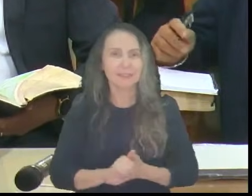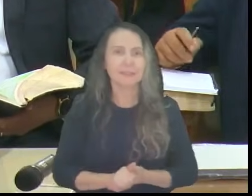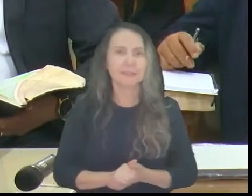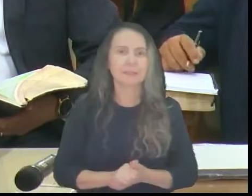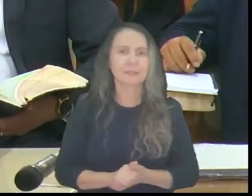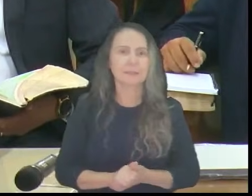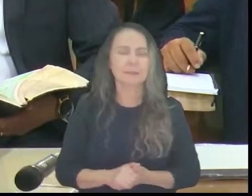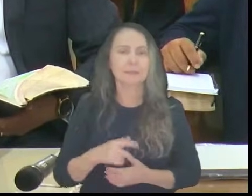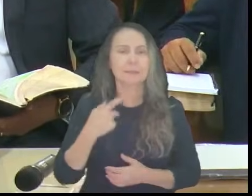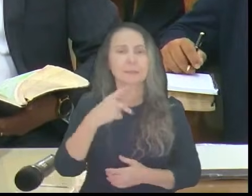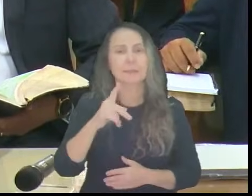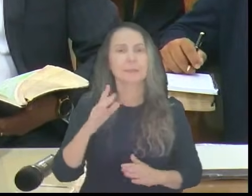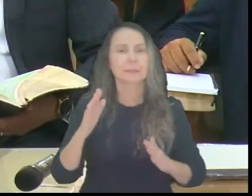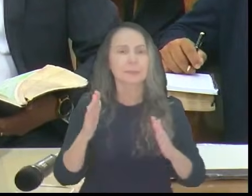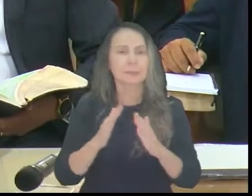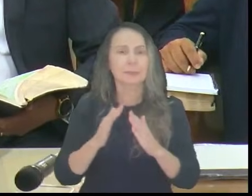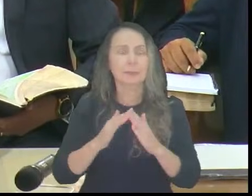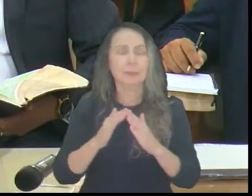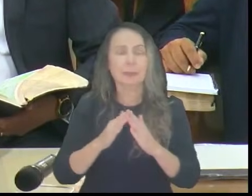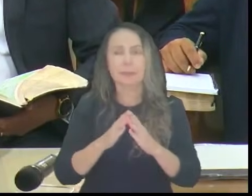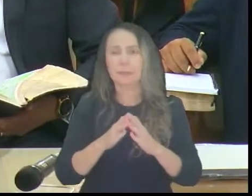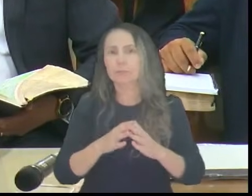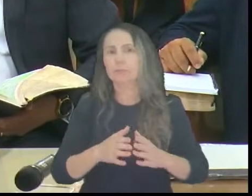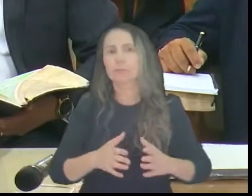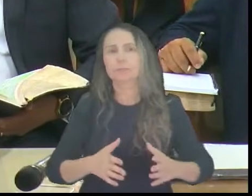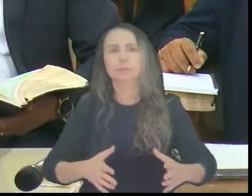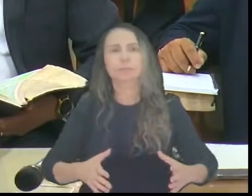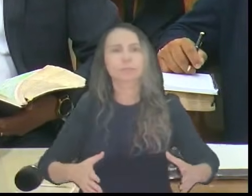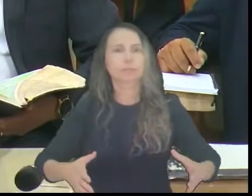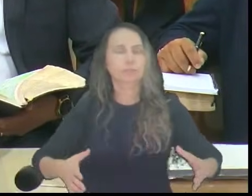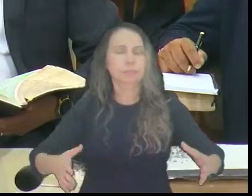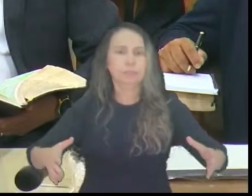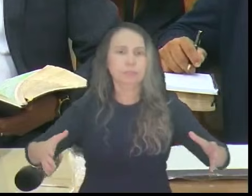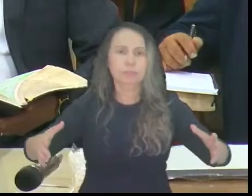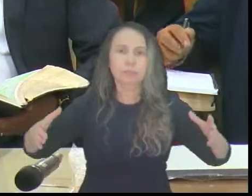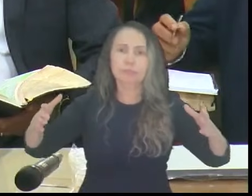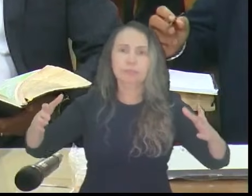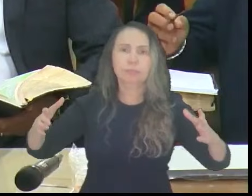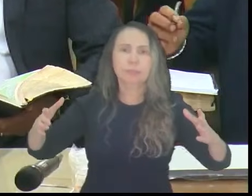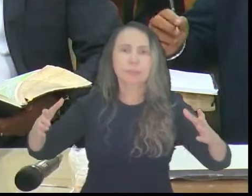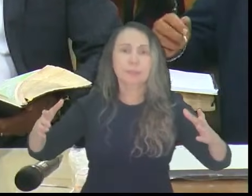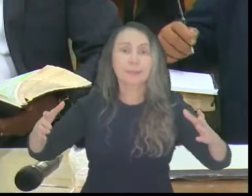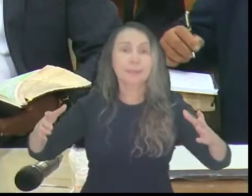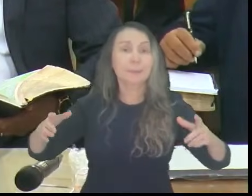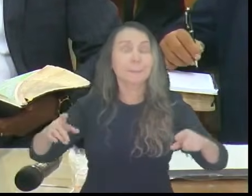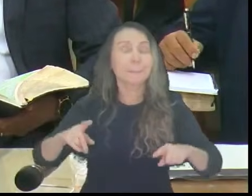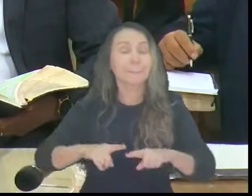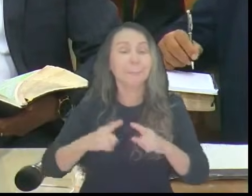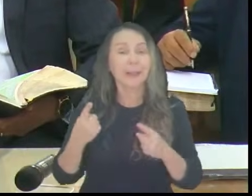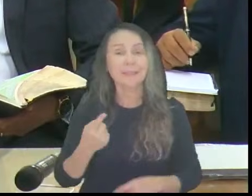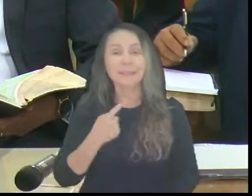a sua casa, não cabe. Por maior que seja a sua casa, não cabe.